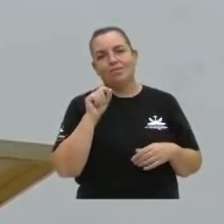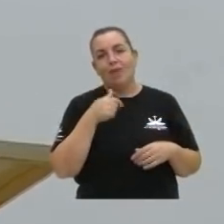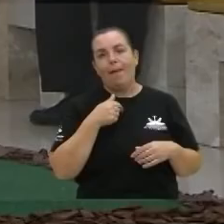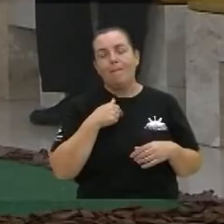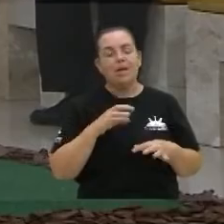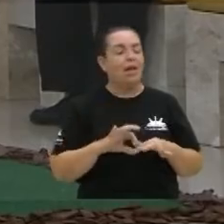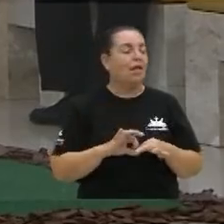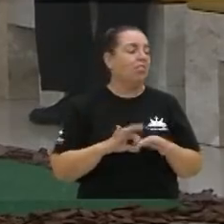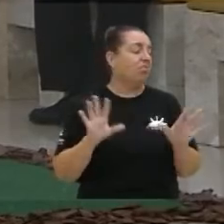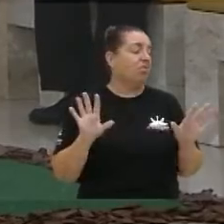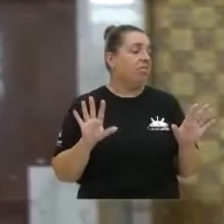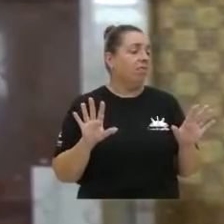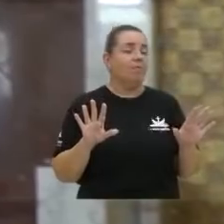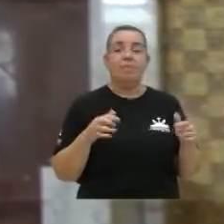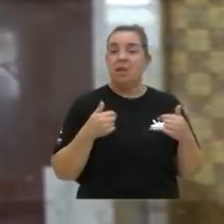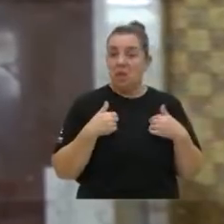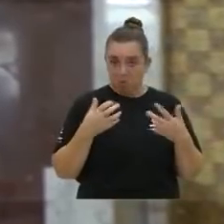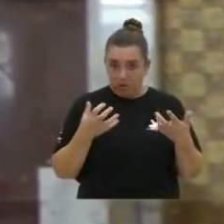É um querer